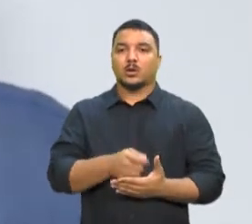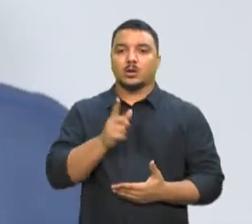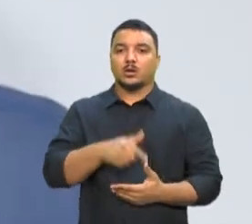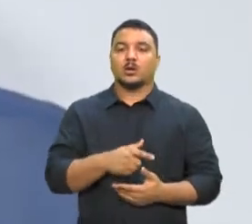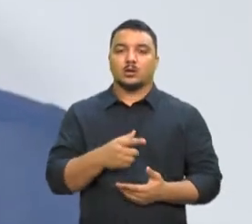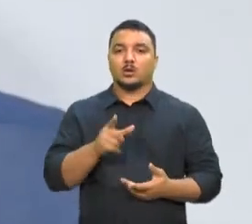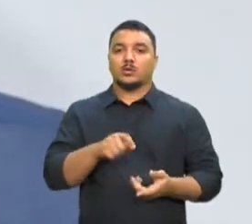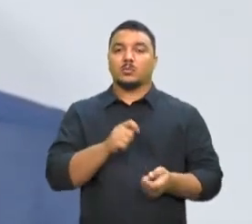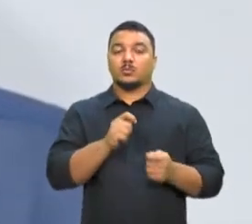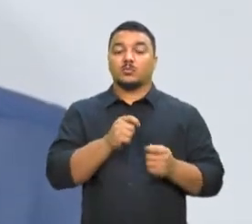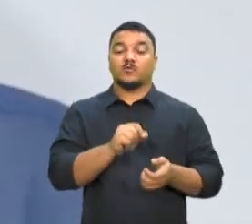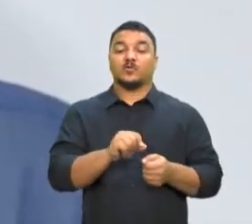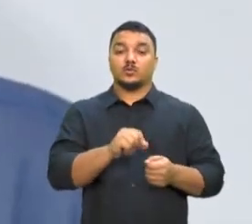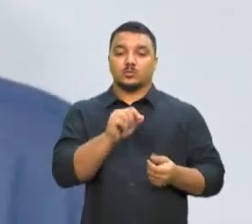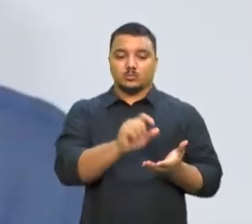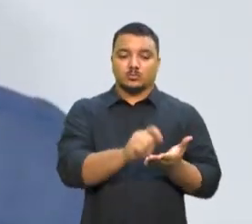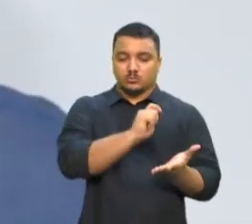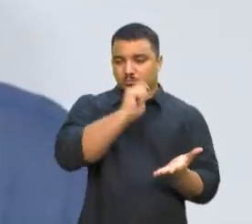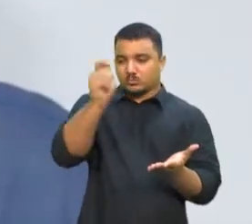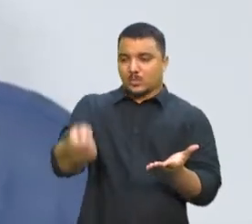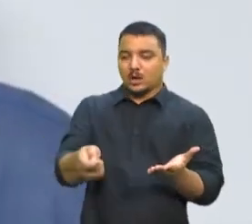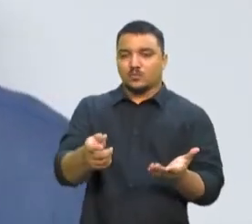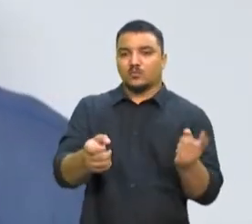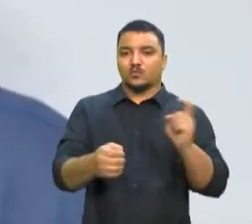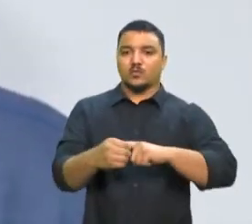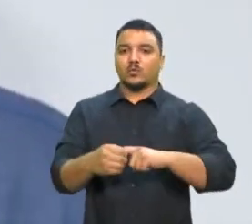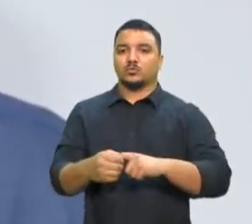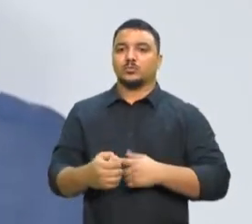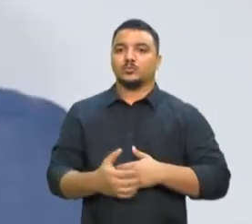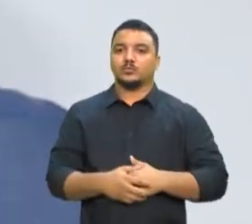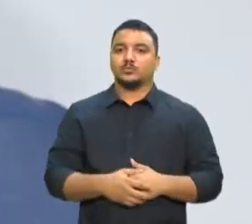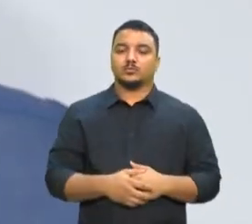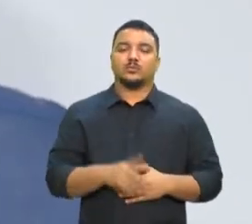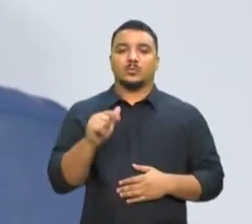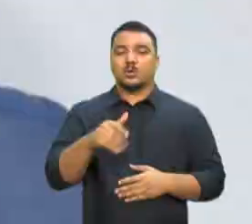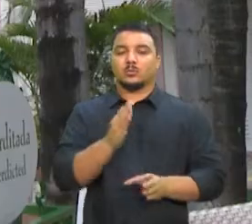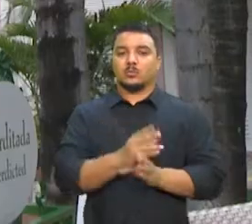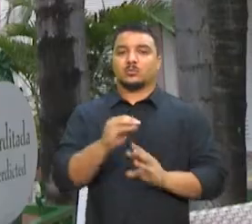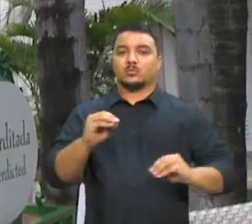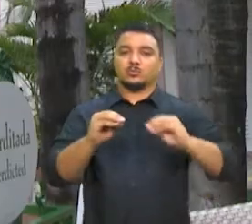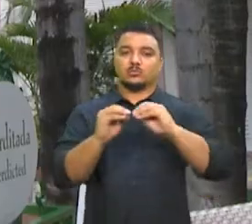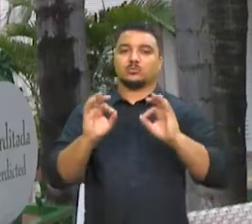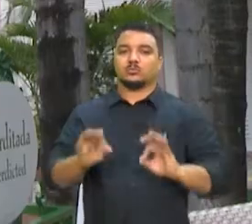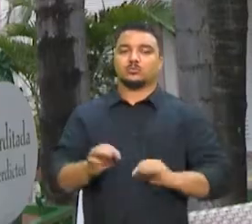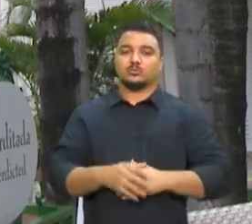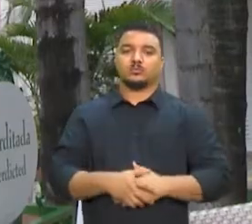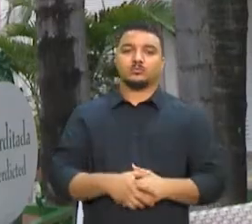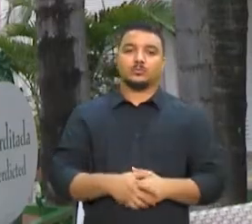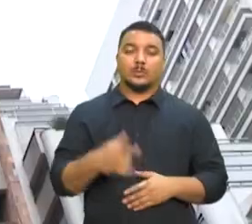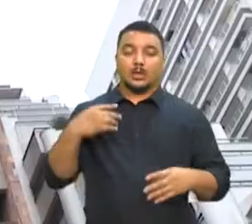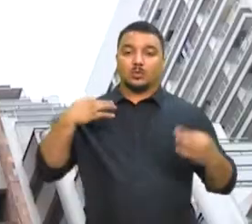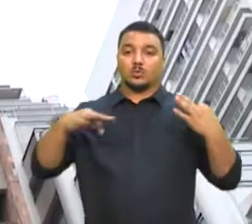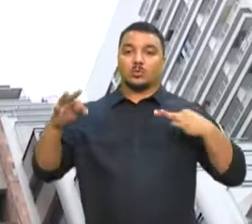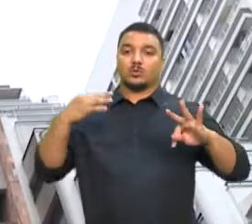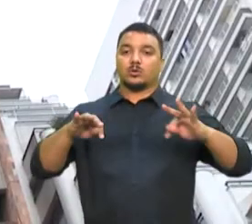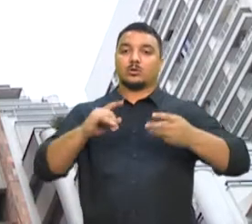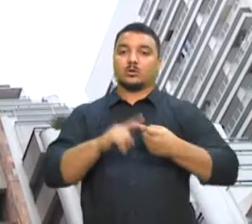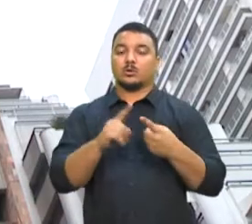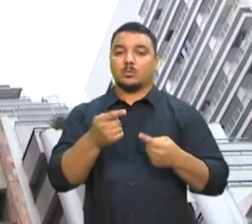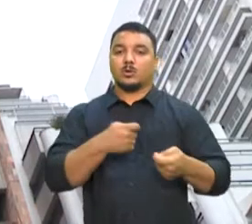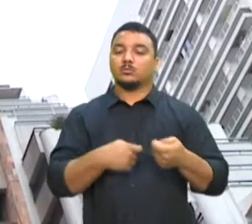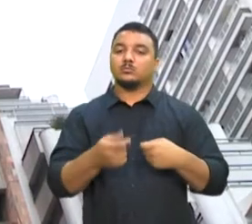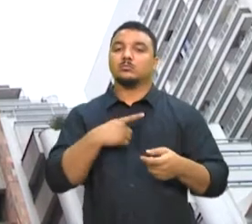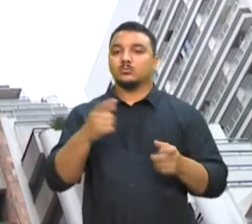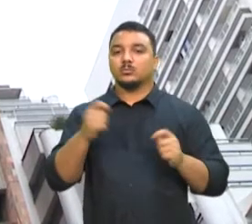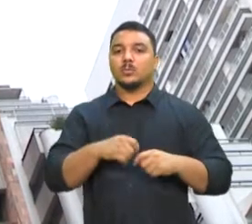realizar o reembolso ao consumidor dos valores pagos corrigidos monetariamente. O setor de turismo de negócios, também afetado